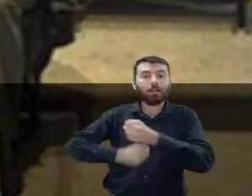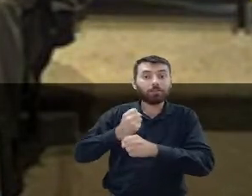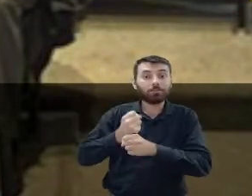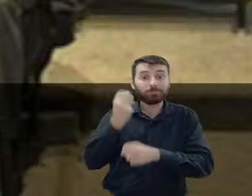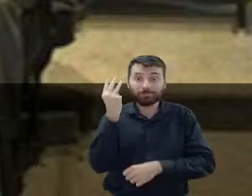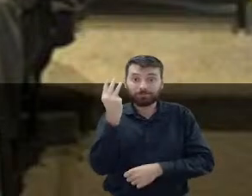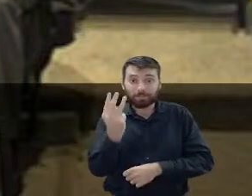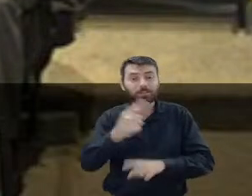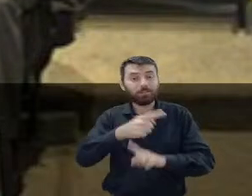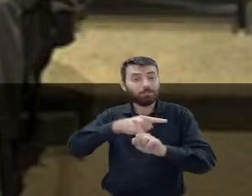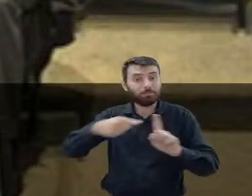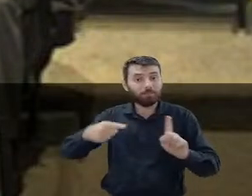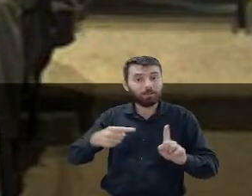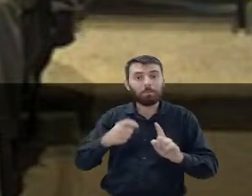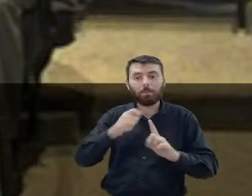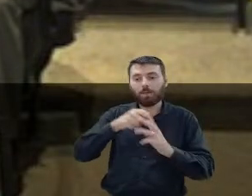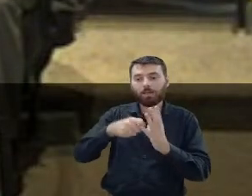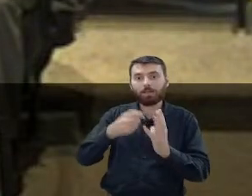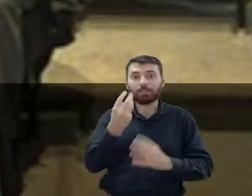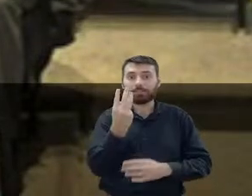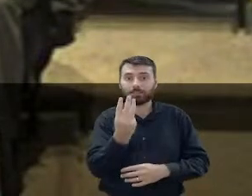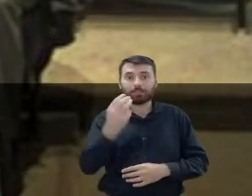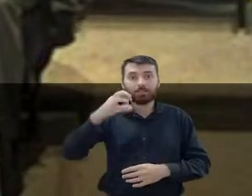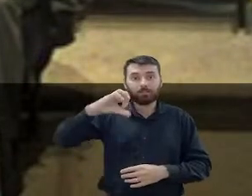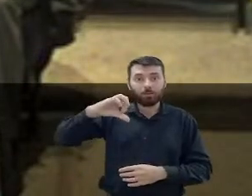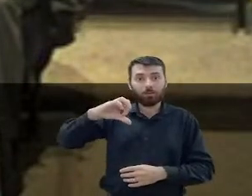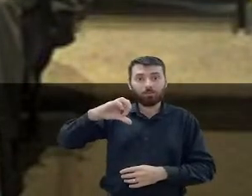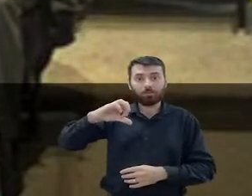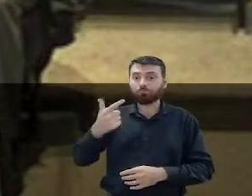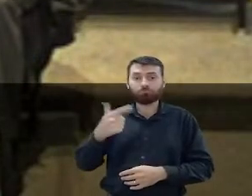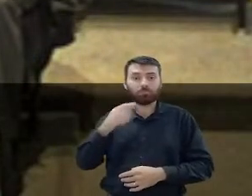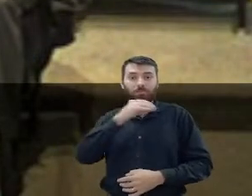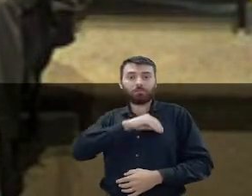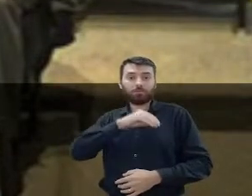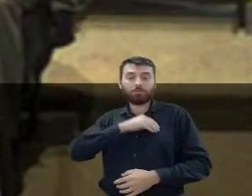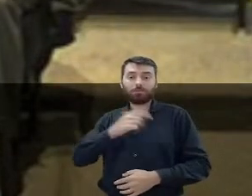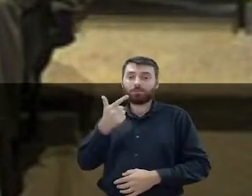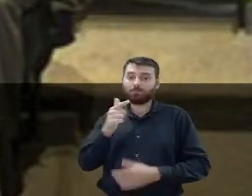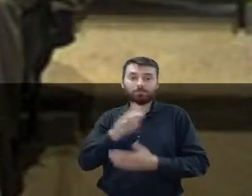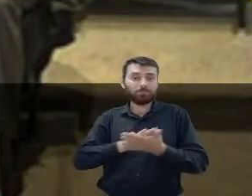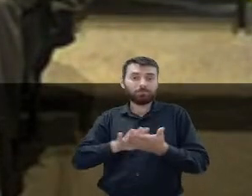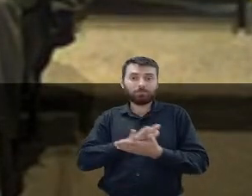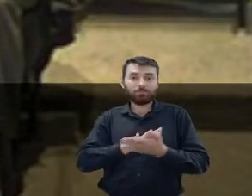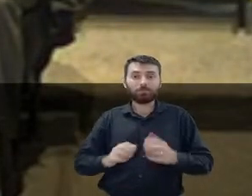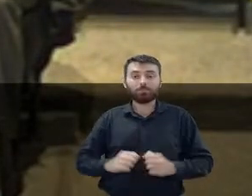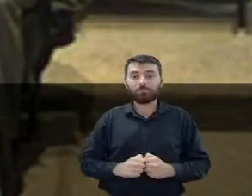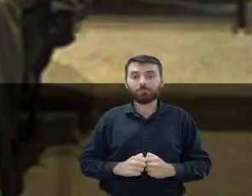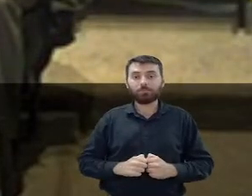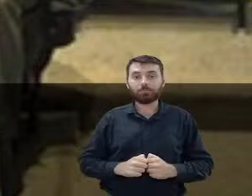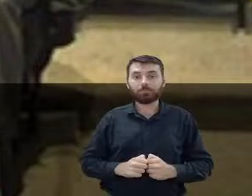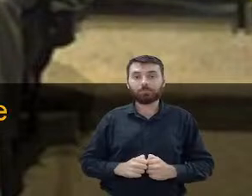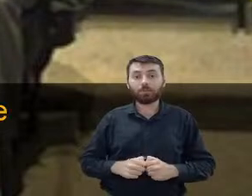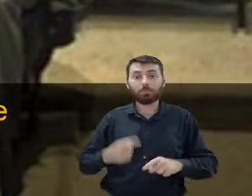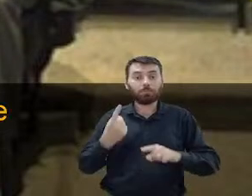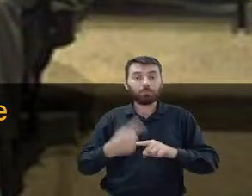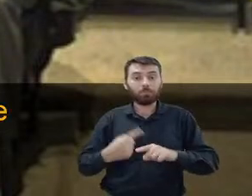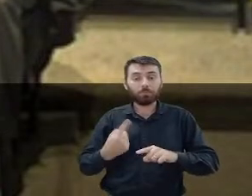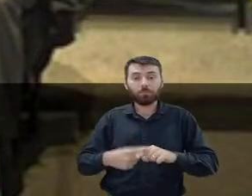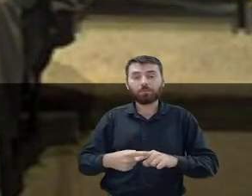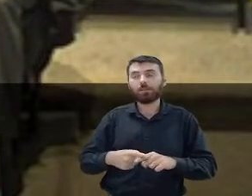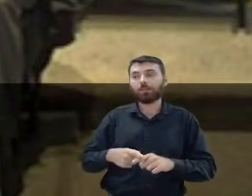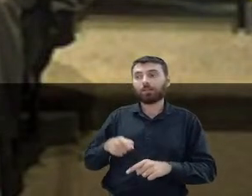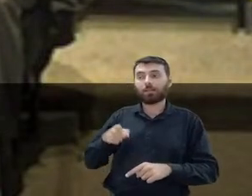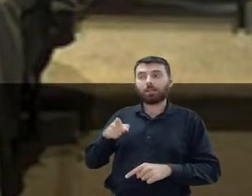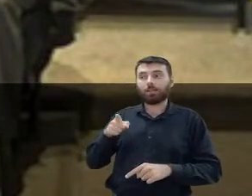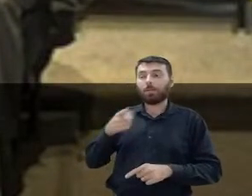nenhum recolhimento e sem salário. E a sentença diz que não teve abandono de emprego. Porque, justamente, porque o marido dela trabalhava lá, é uma cidade pequena,